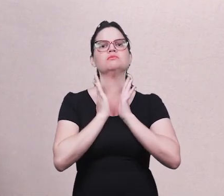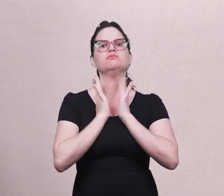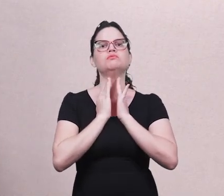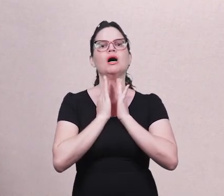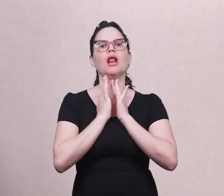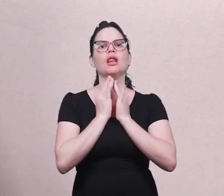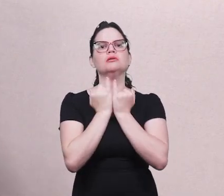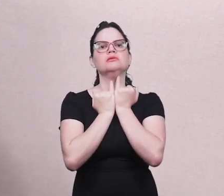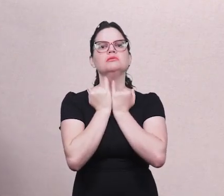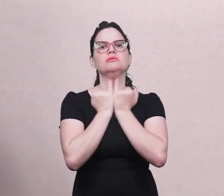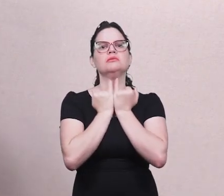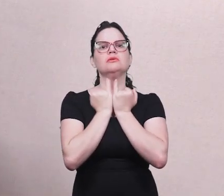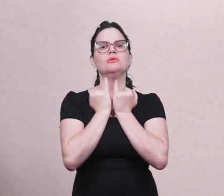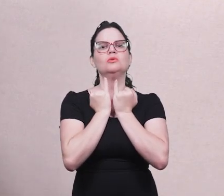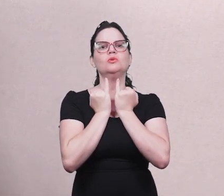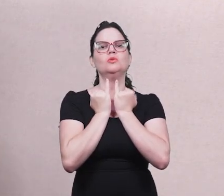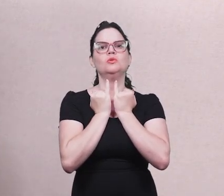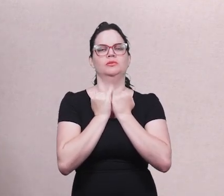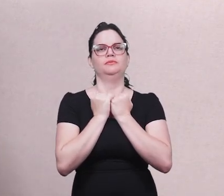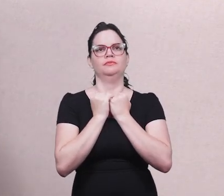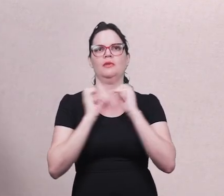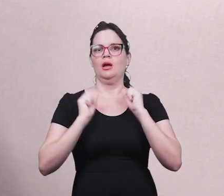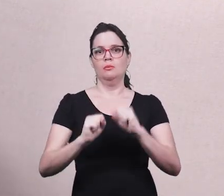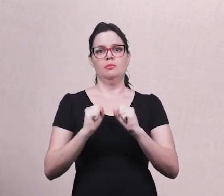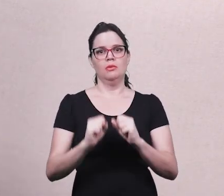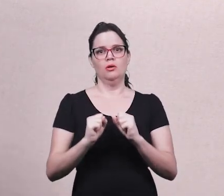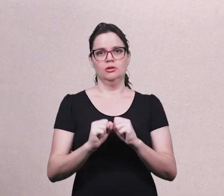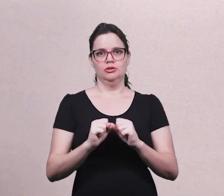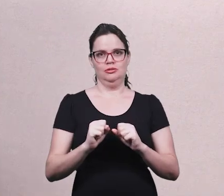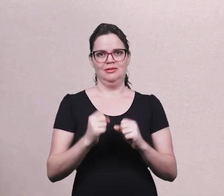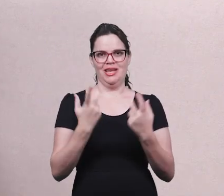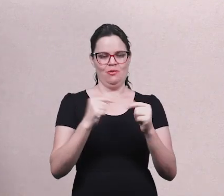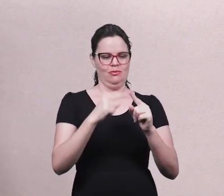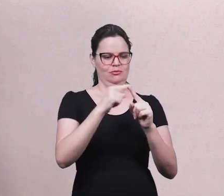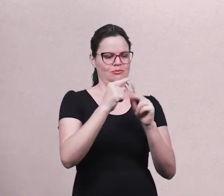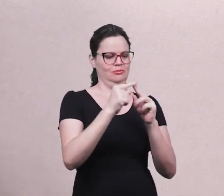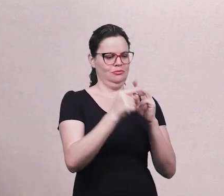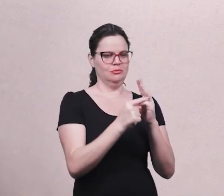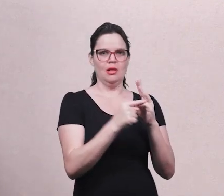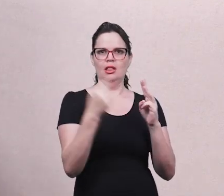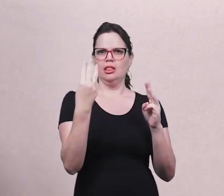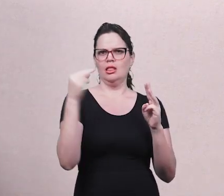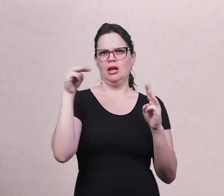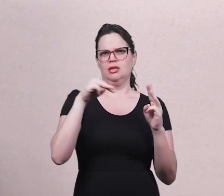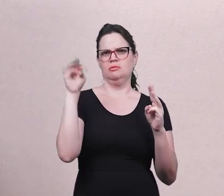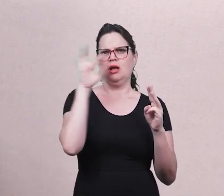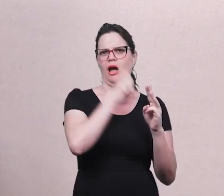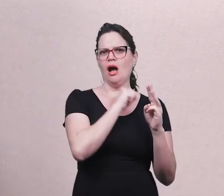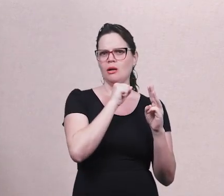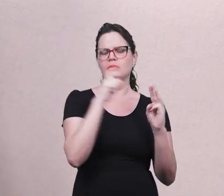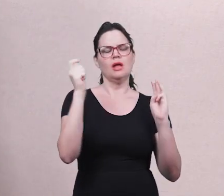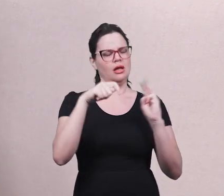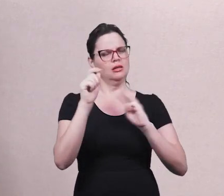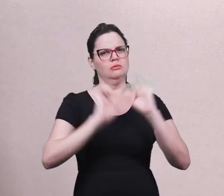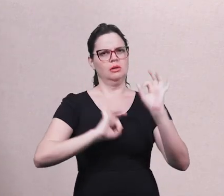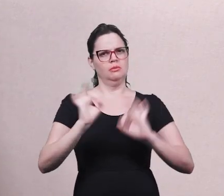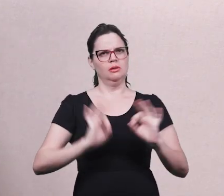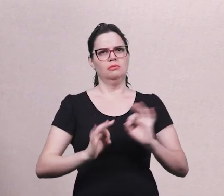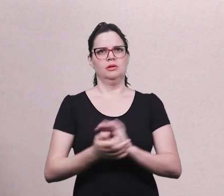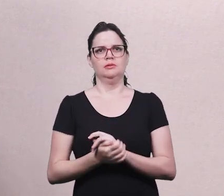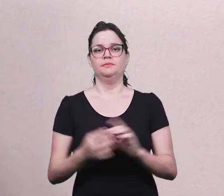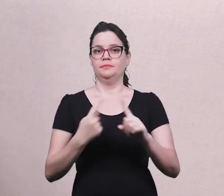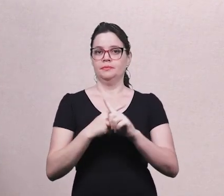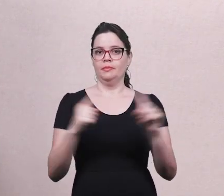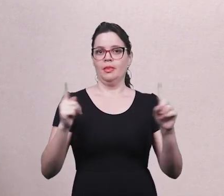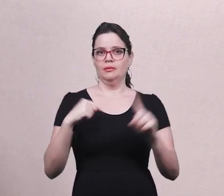que você pode pegar essa sequência e fazer em 3 minutos tudo. E você se prepara para poder usar a voz. Então é